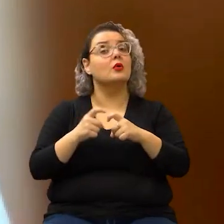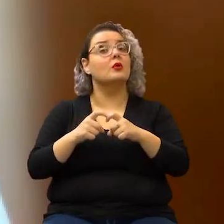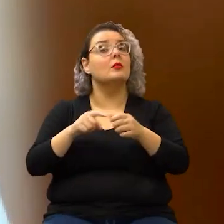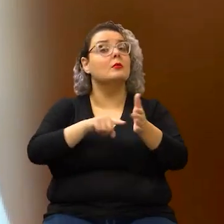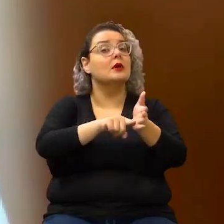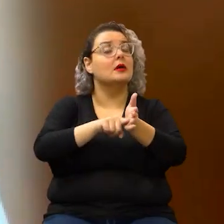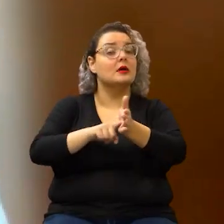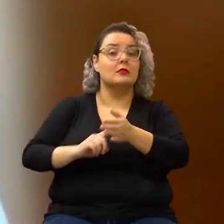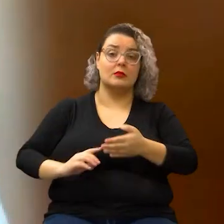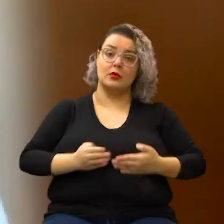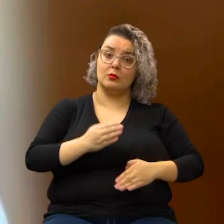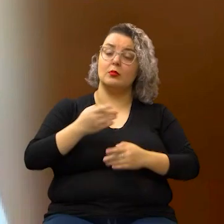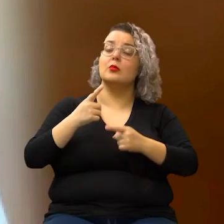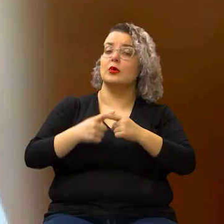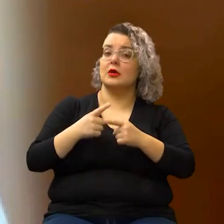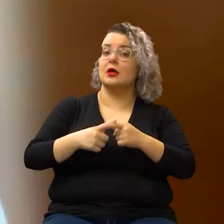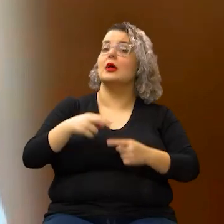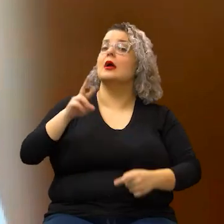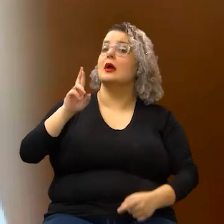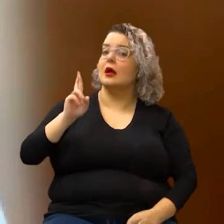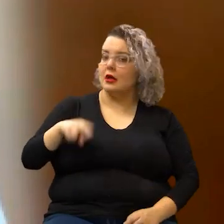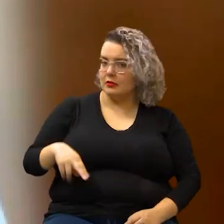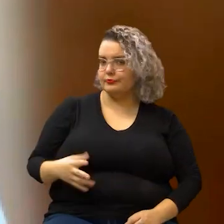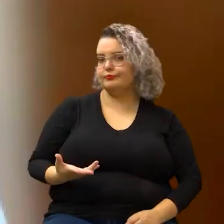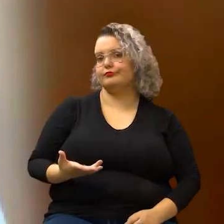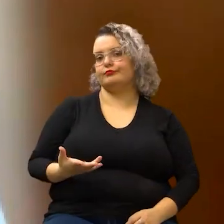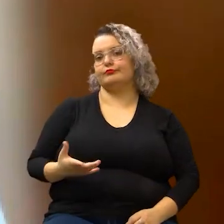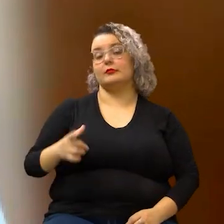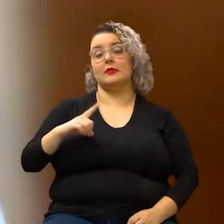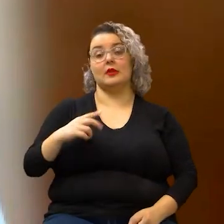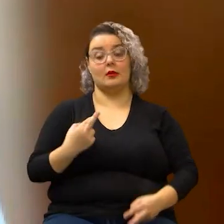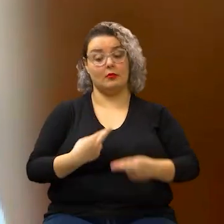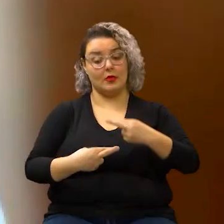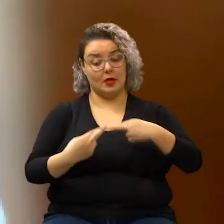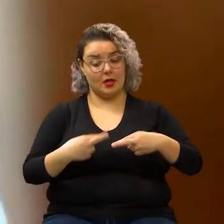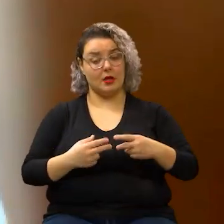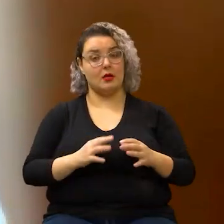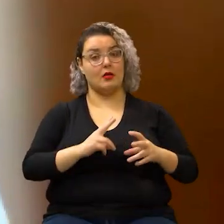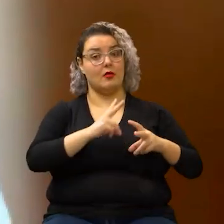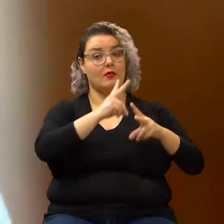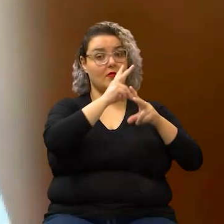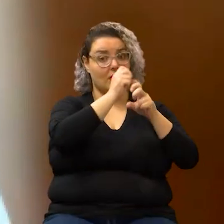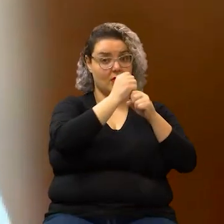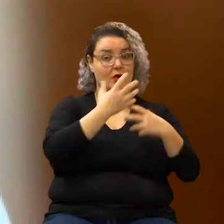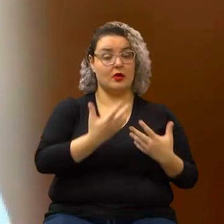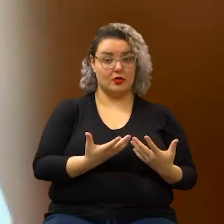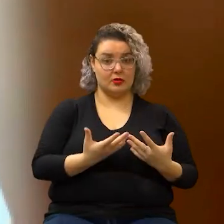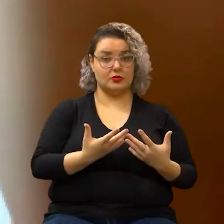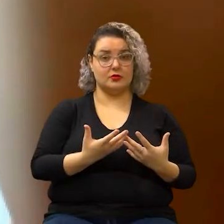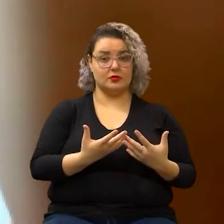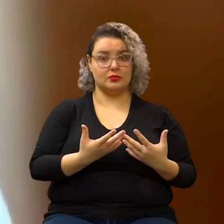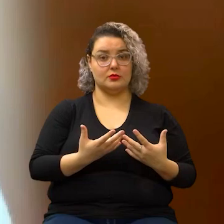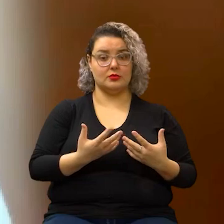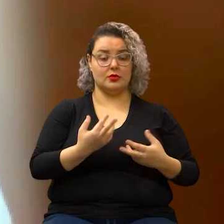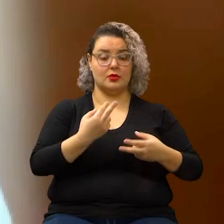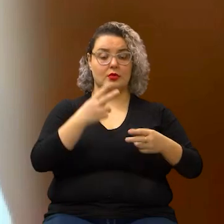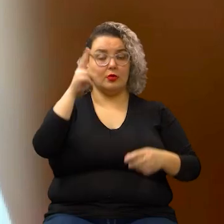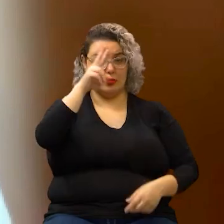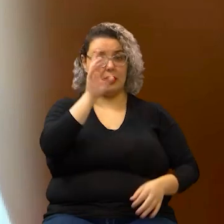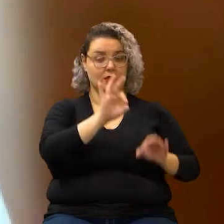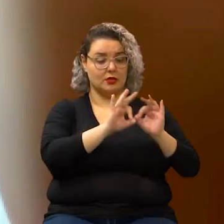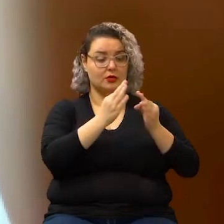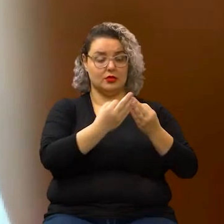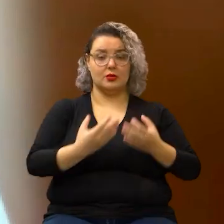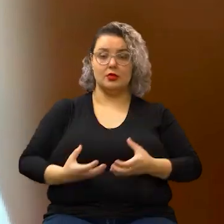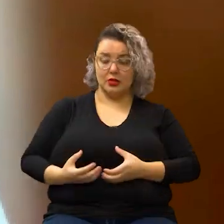seu médico para pesquisar a bactéria, porque realmente existe uma correlação forte entre com o